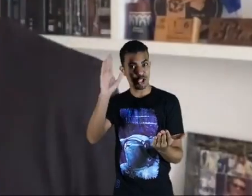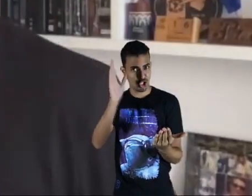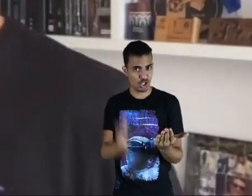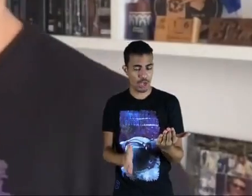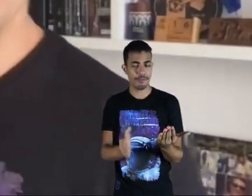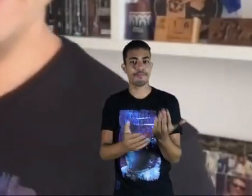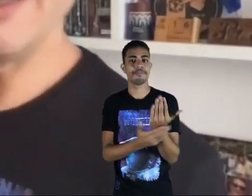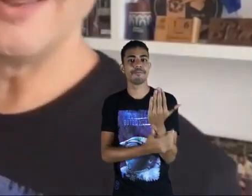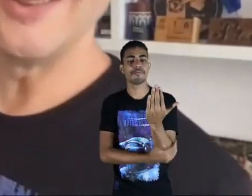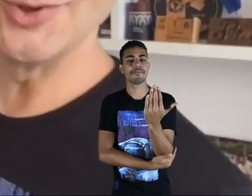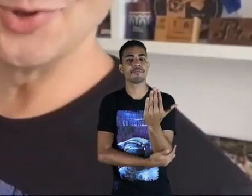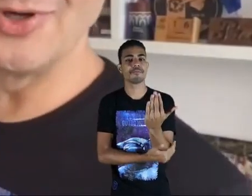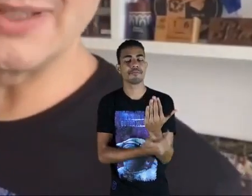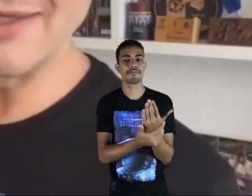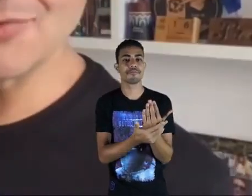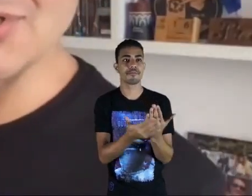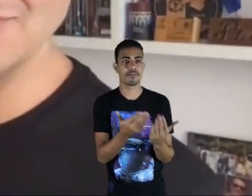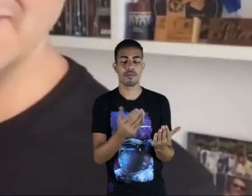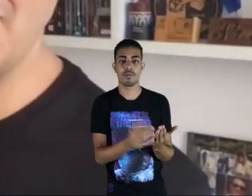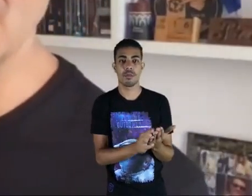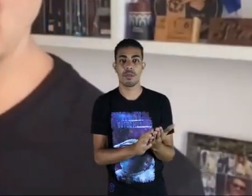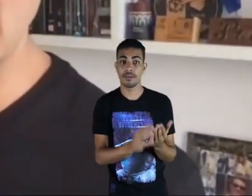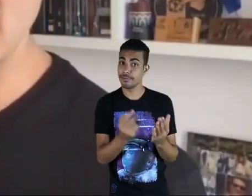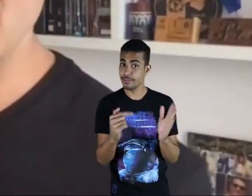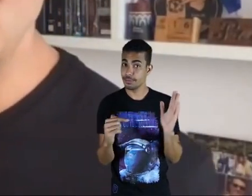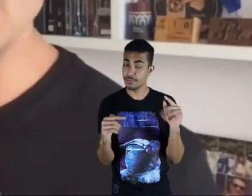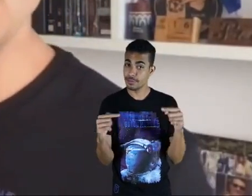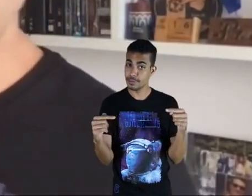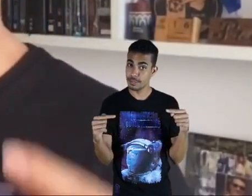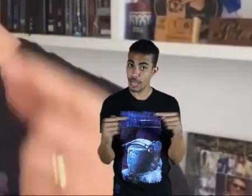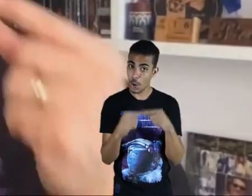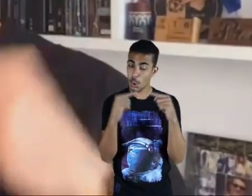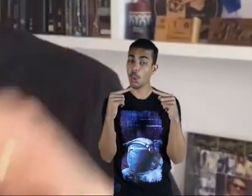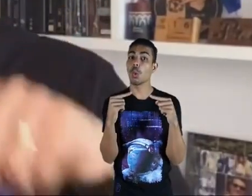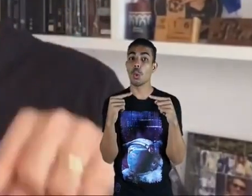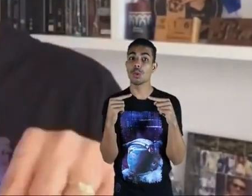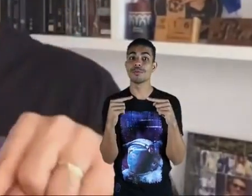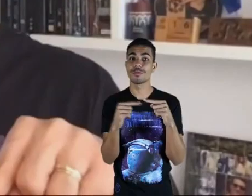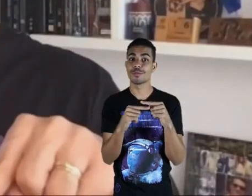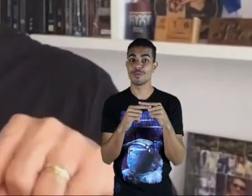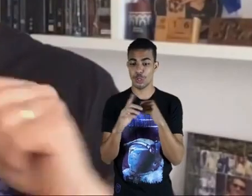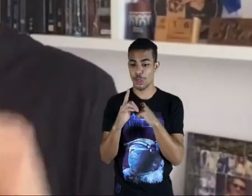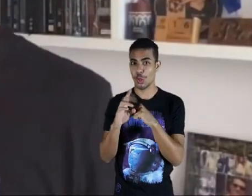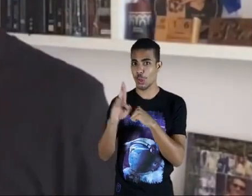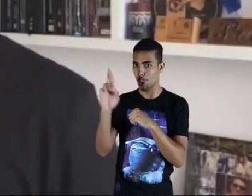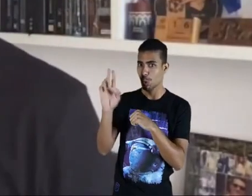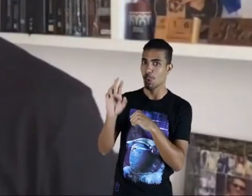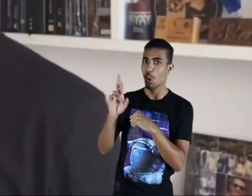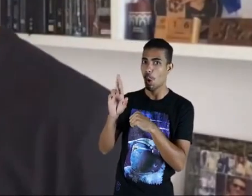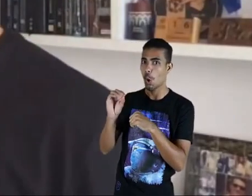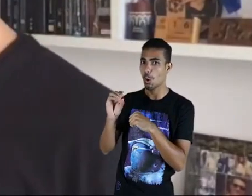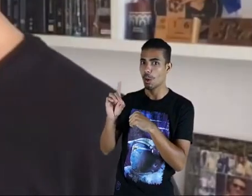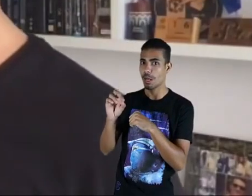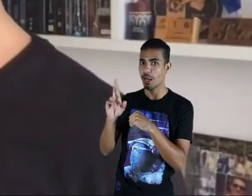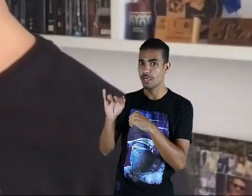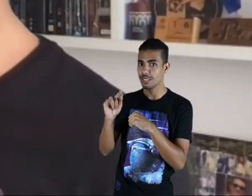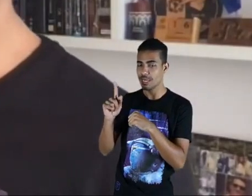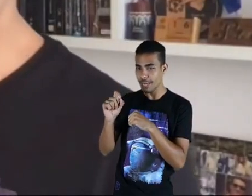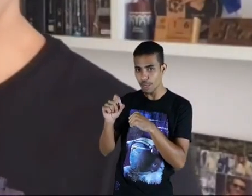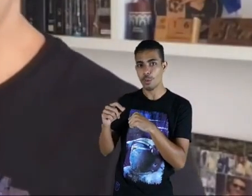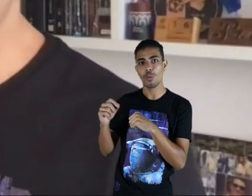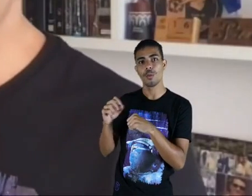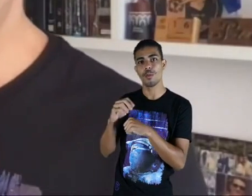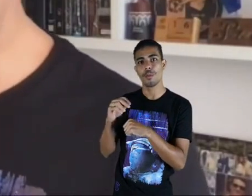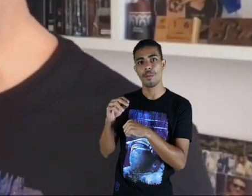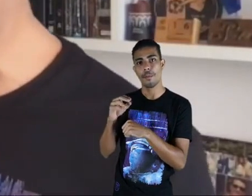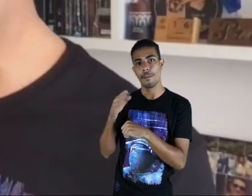e vamos, conforme Dr. Rodrigo Silva falou, nós vamos usar, eu vou usar aqui uma versão que é